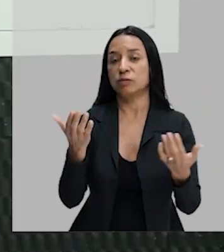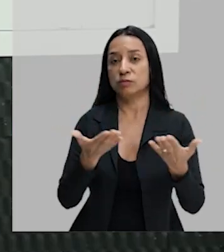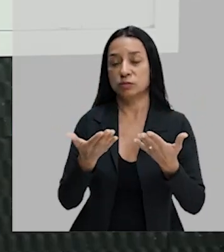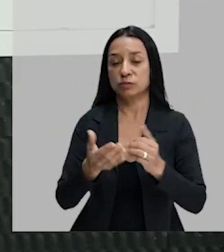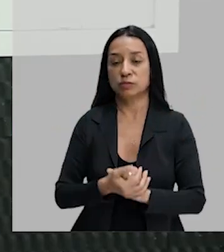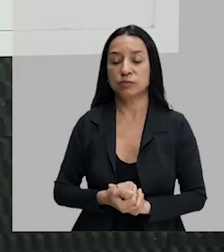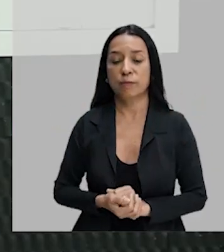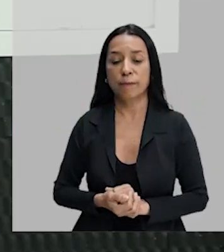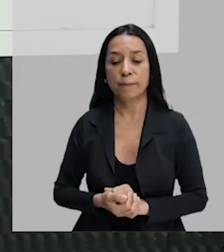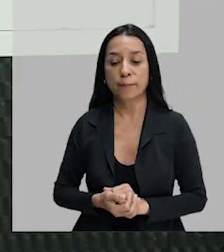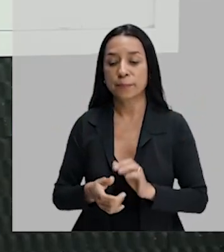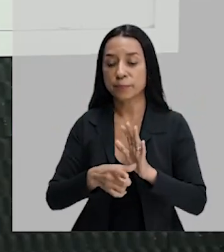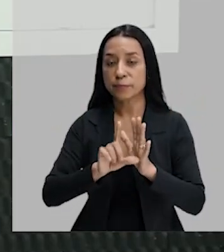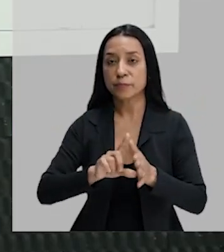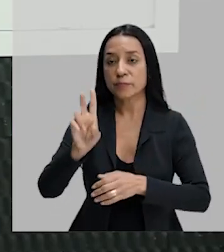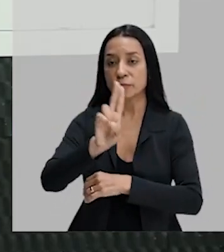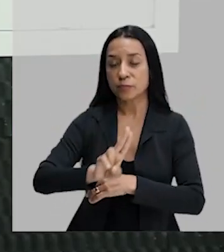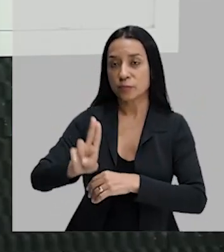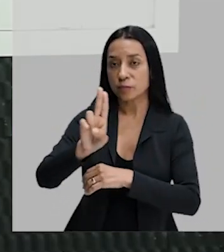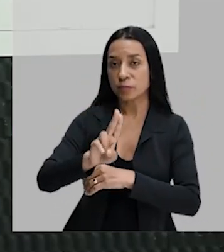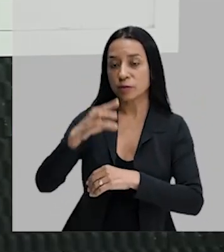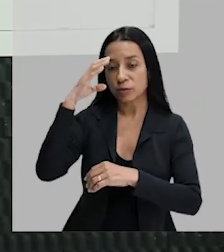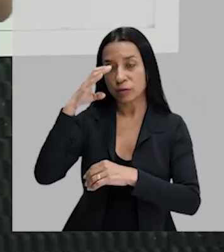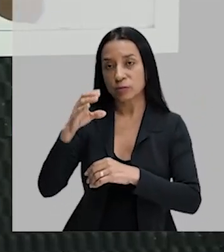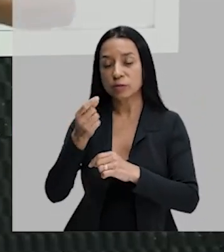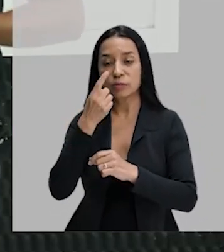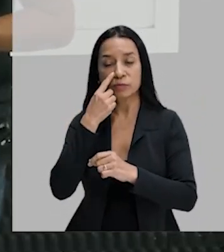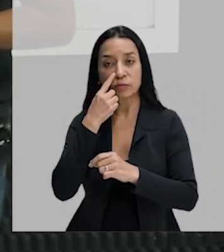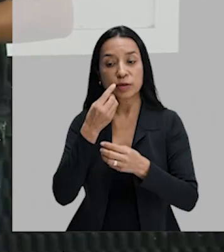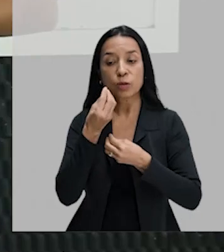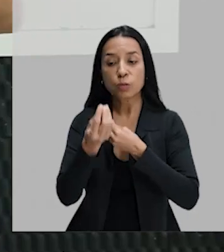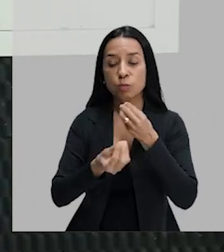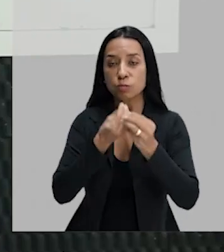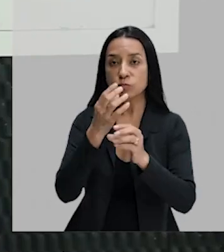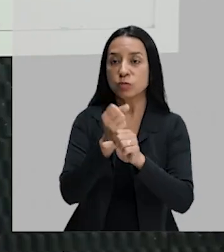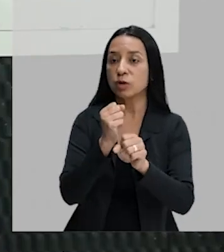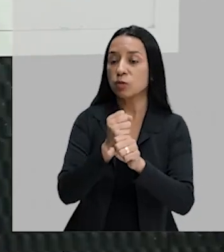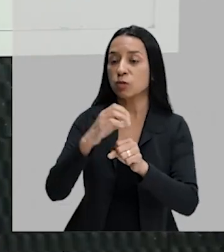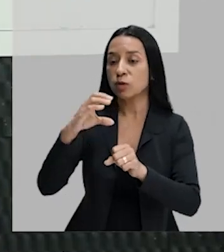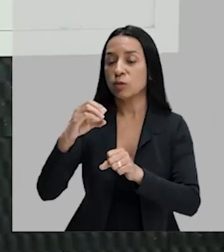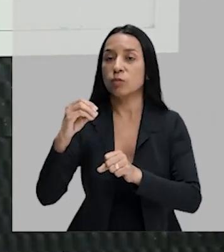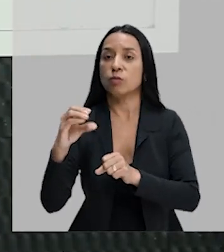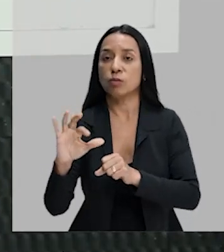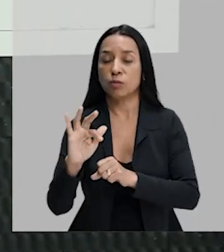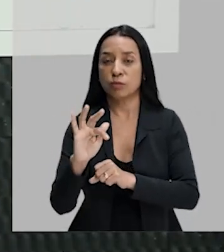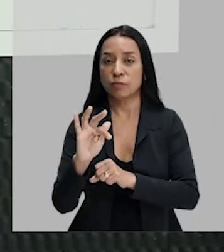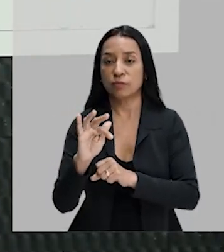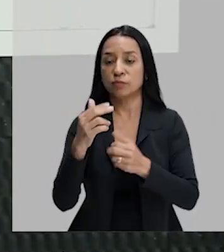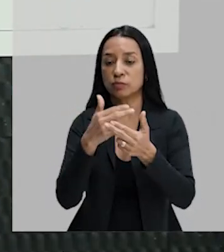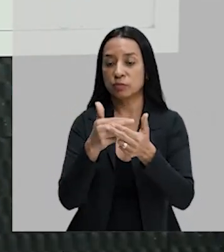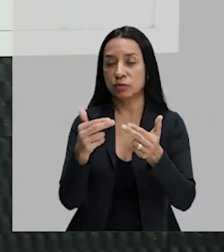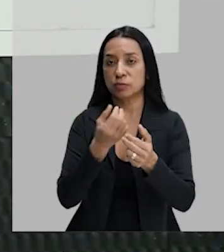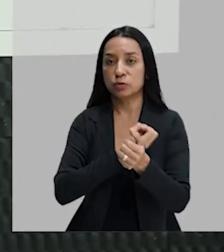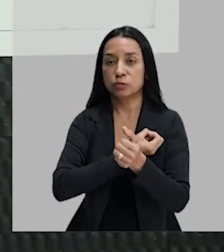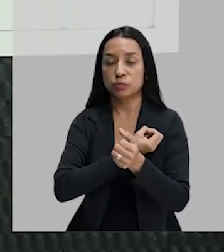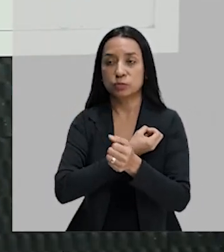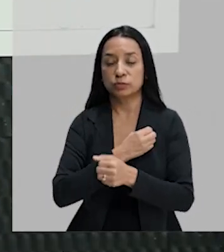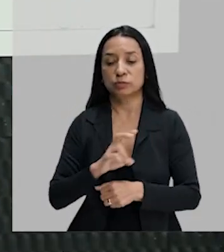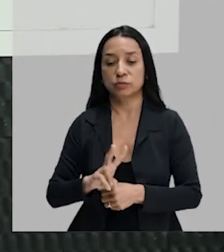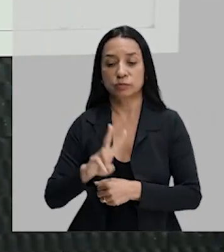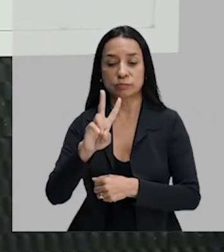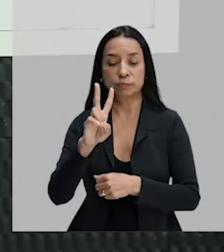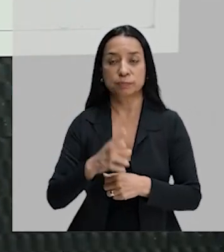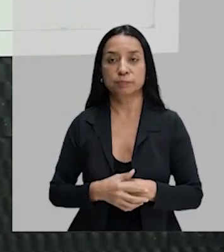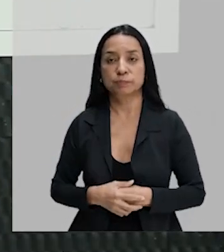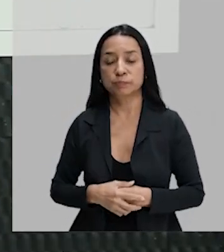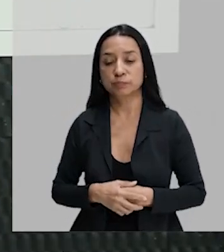galera a gente usar o teorema de La Paz a gente vai ver como calculo qual fator né o qual fator de um elemento qual fator